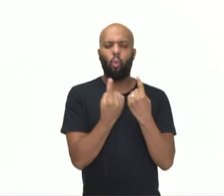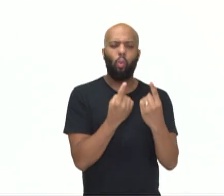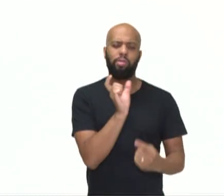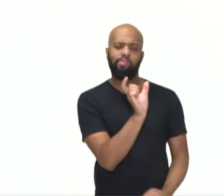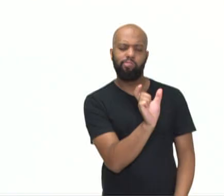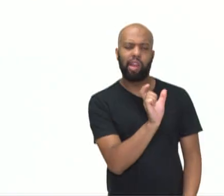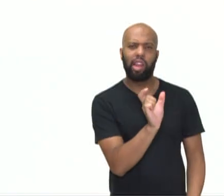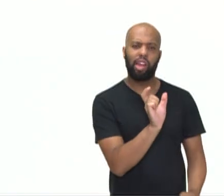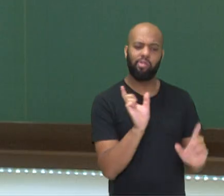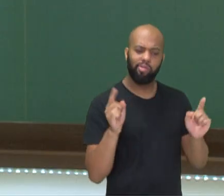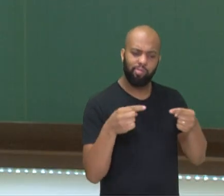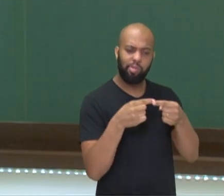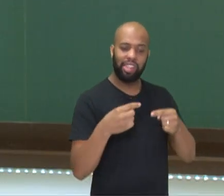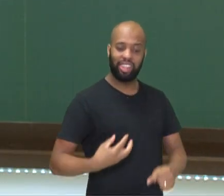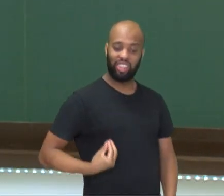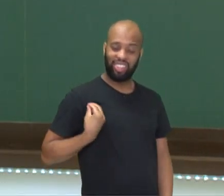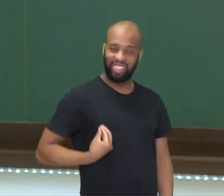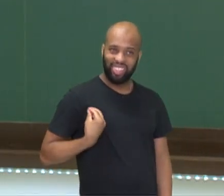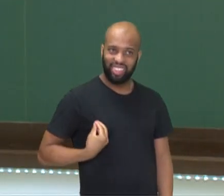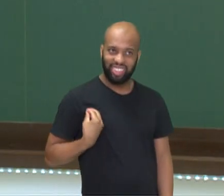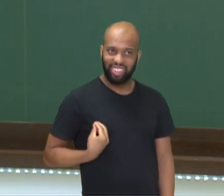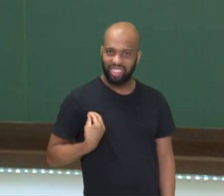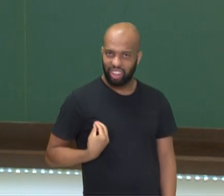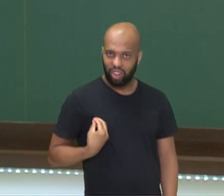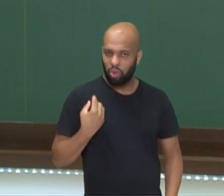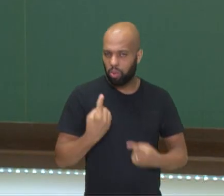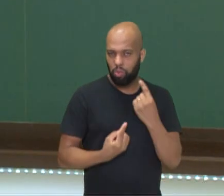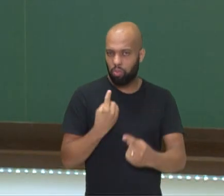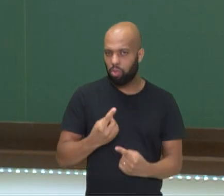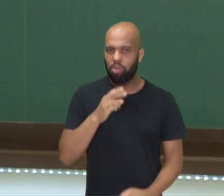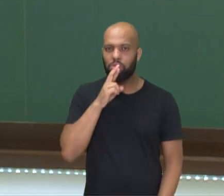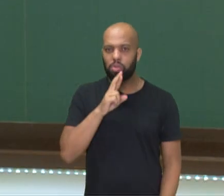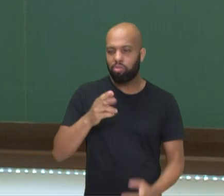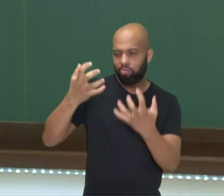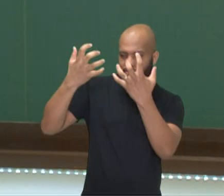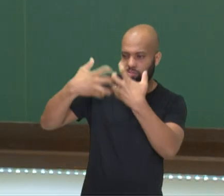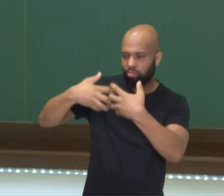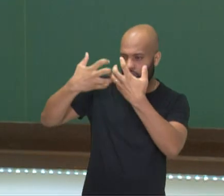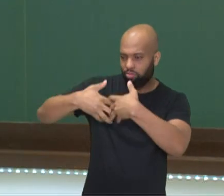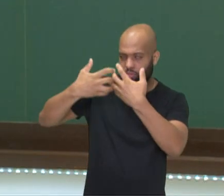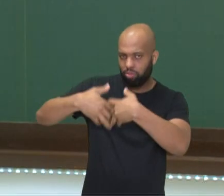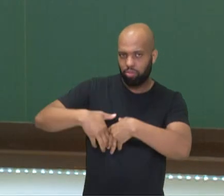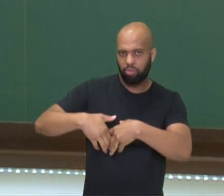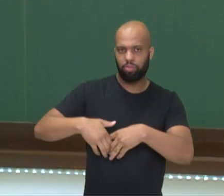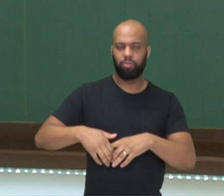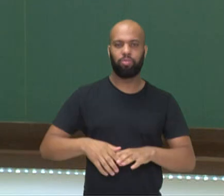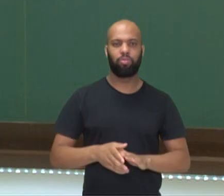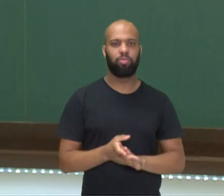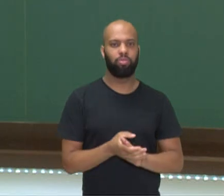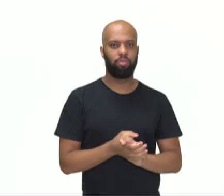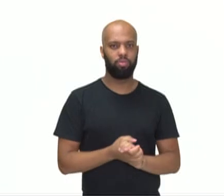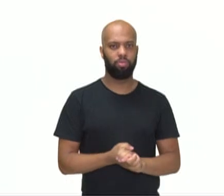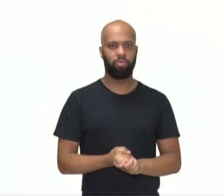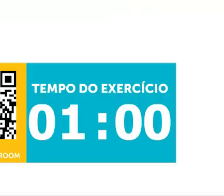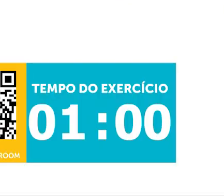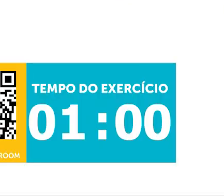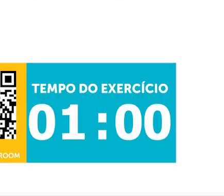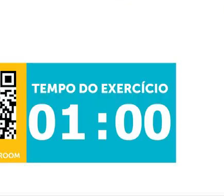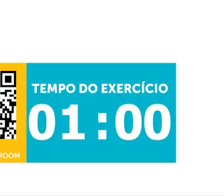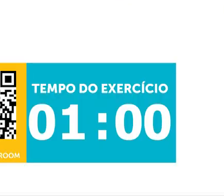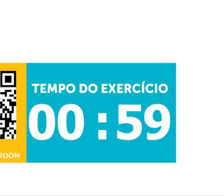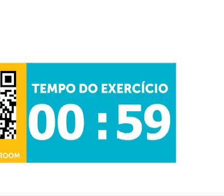ser? E ser de Panamá? Vamos ver se vocês conseguem conjugar. Um ratito.